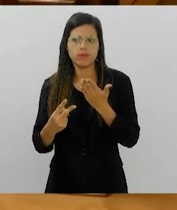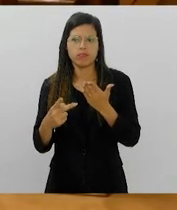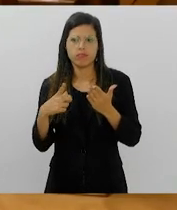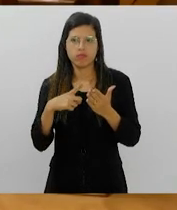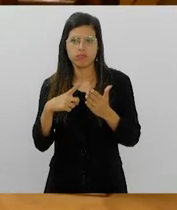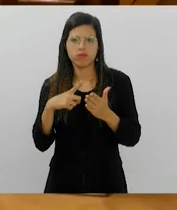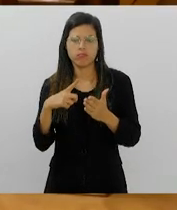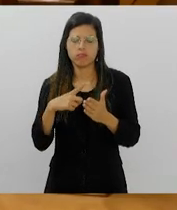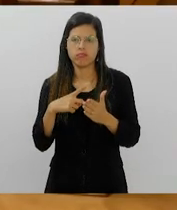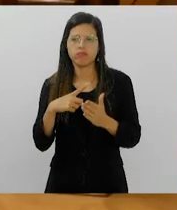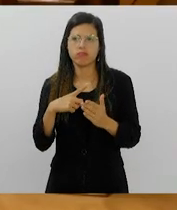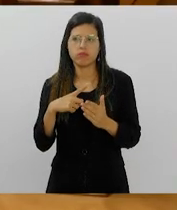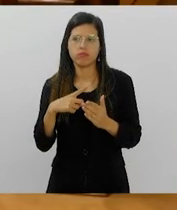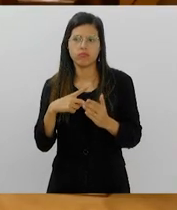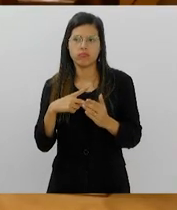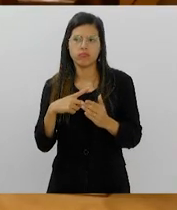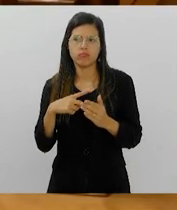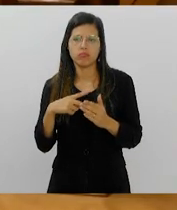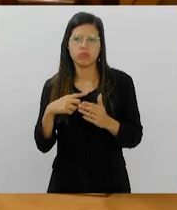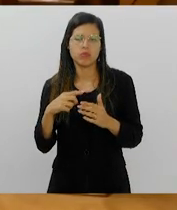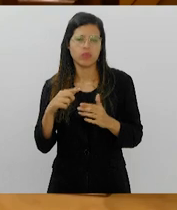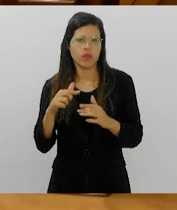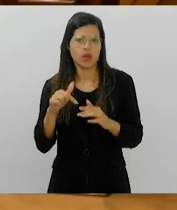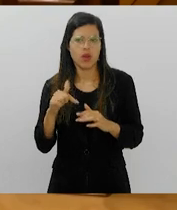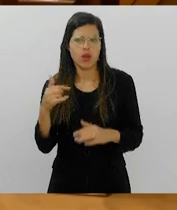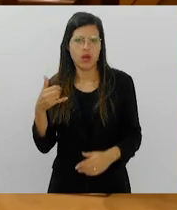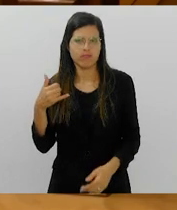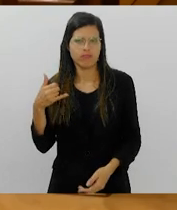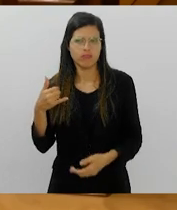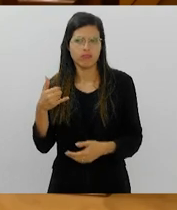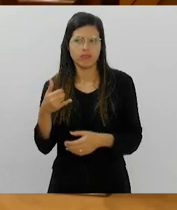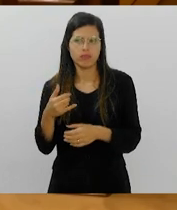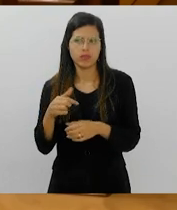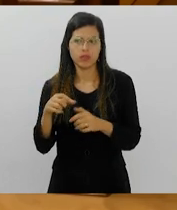que, ao se comemorar o aniversário desses fatos,